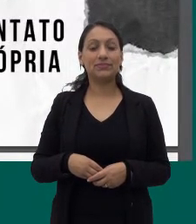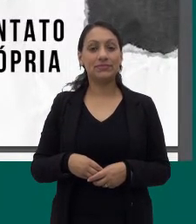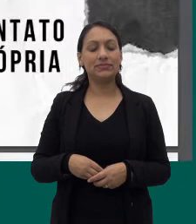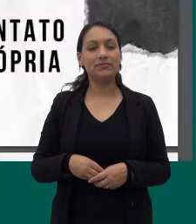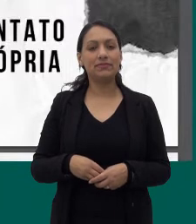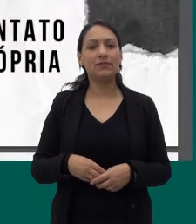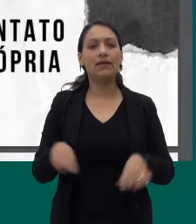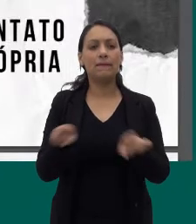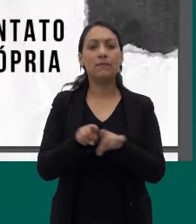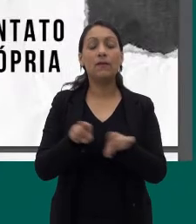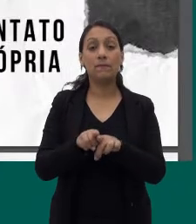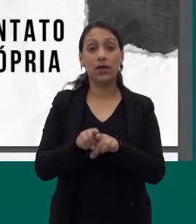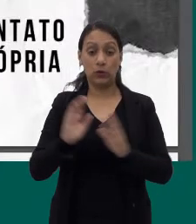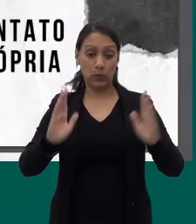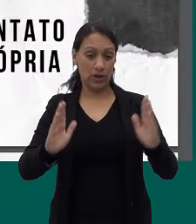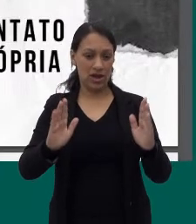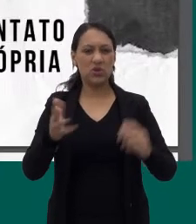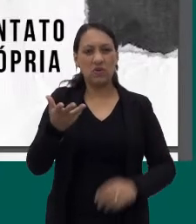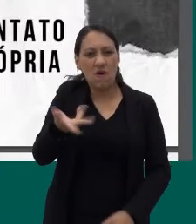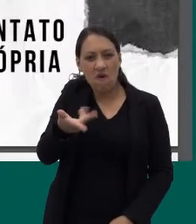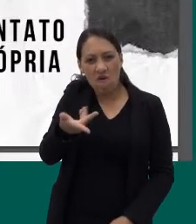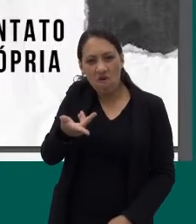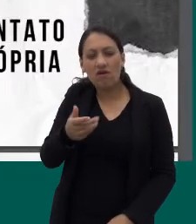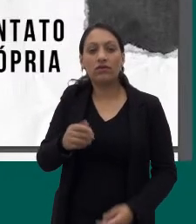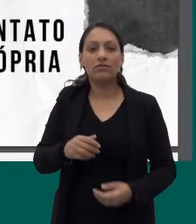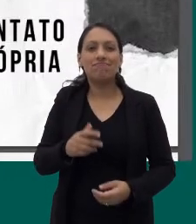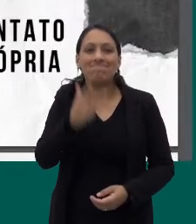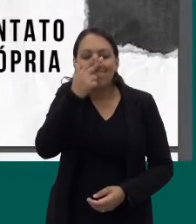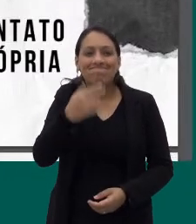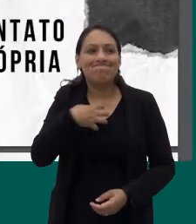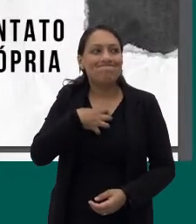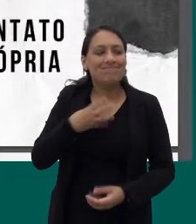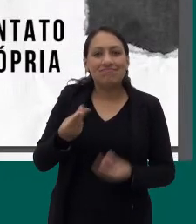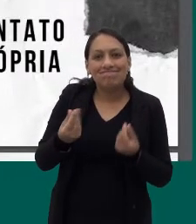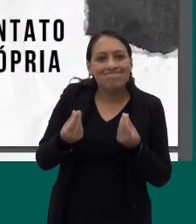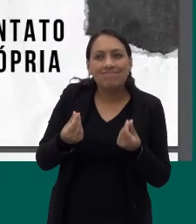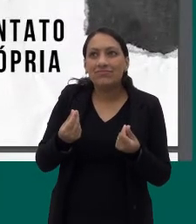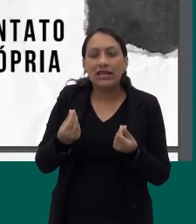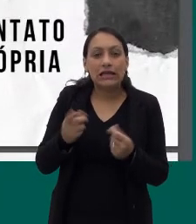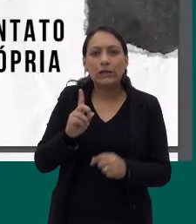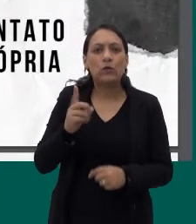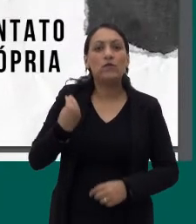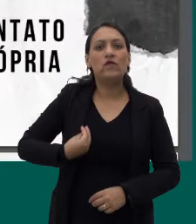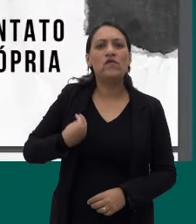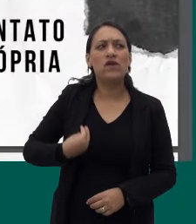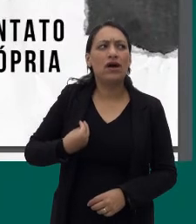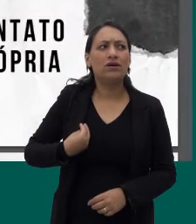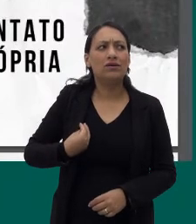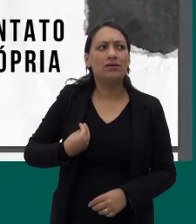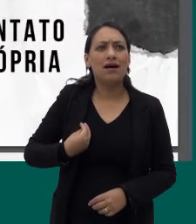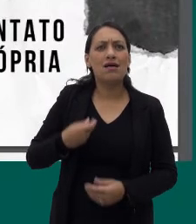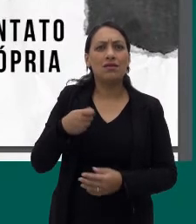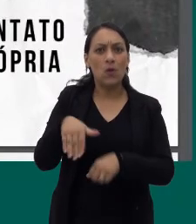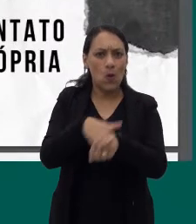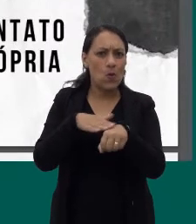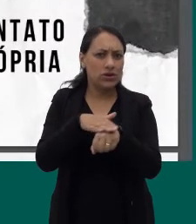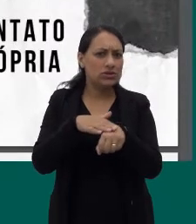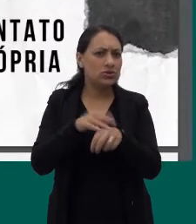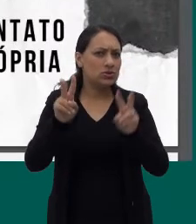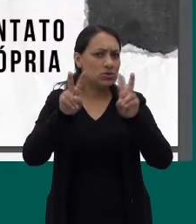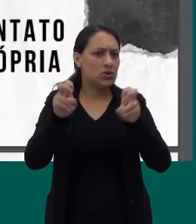Na era da pressa, então a gente acaba tendo uma sensação de uma vida não vivida, né? A gente até estava conversando sobre